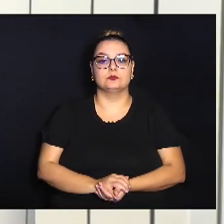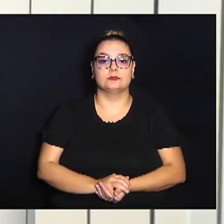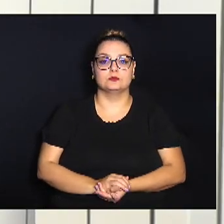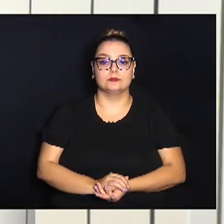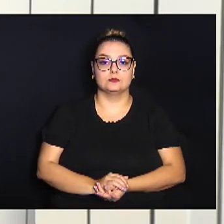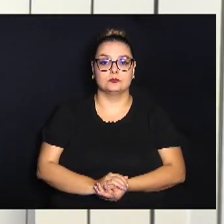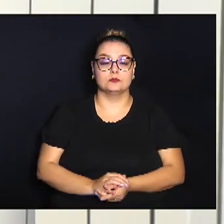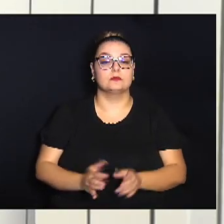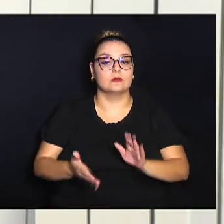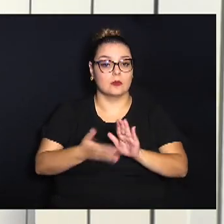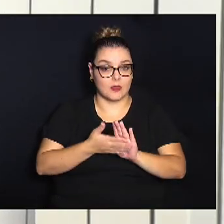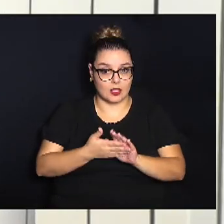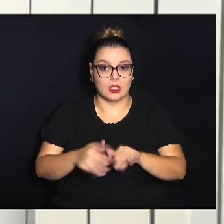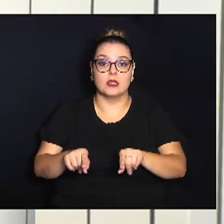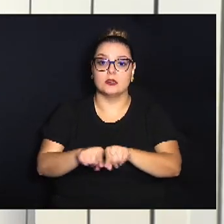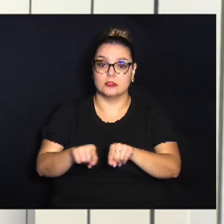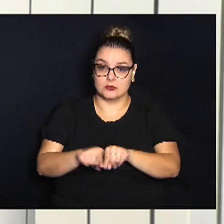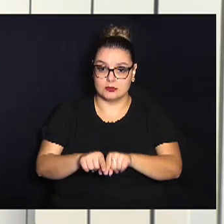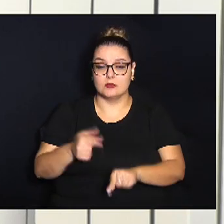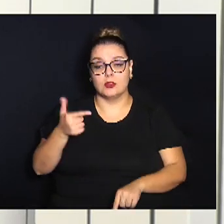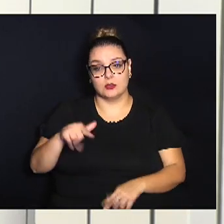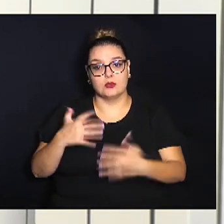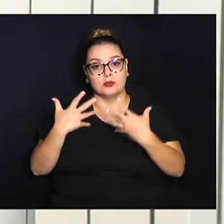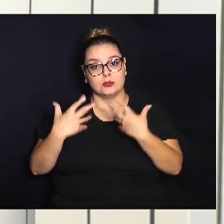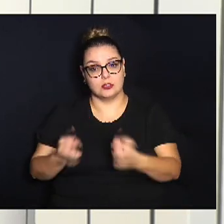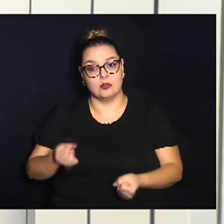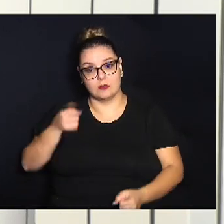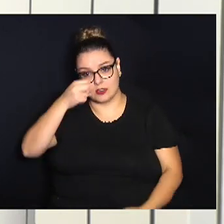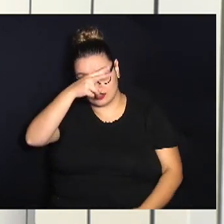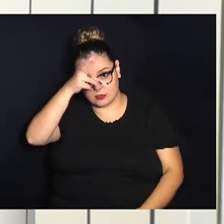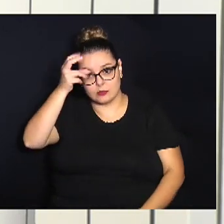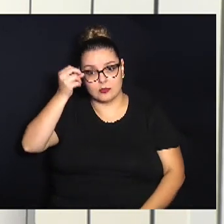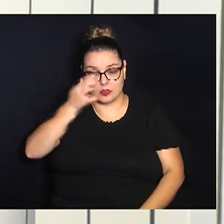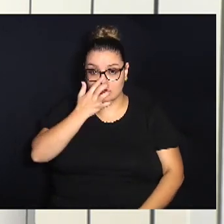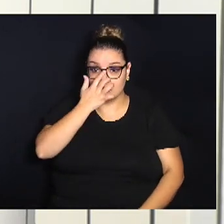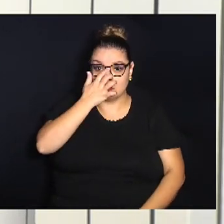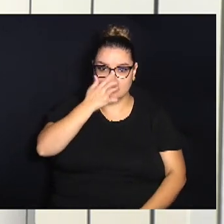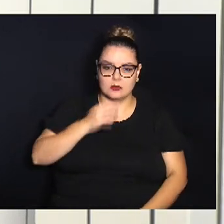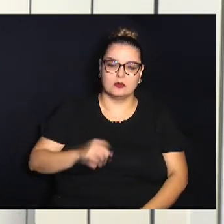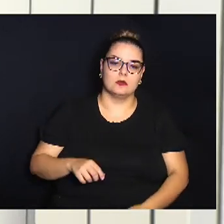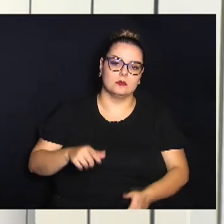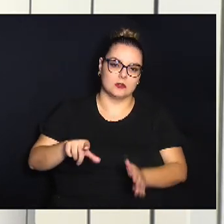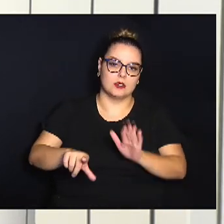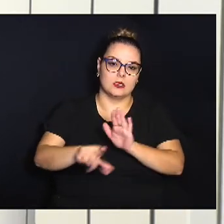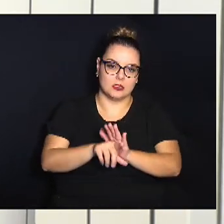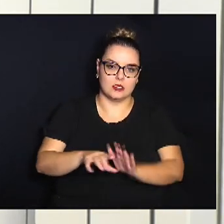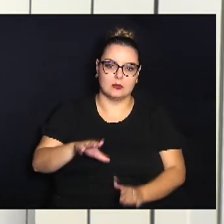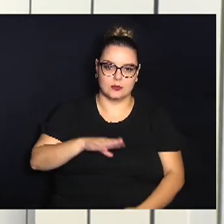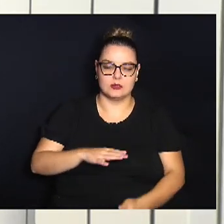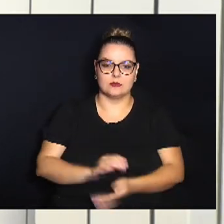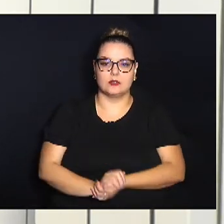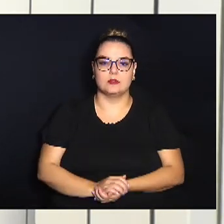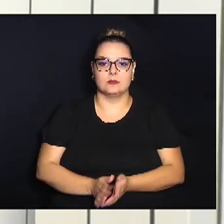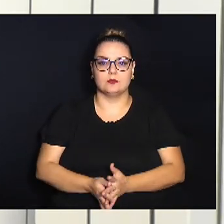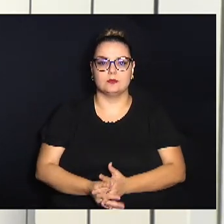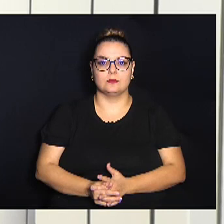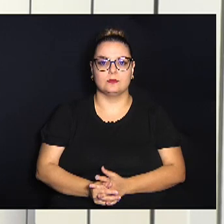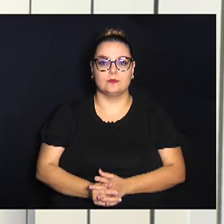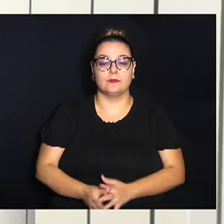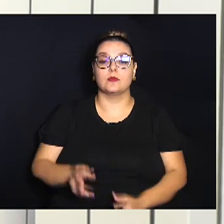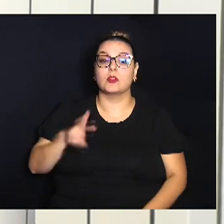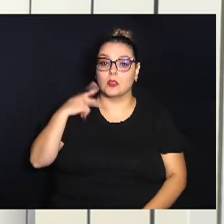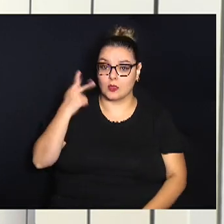Esta proposta também segue para a sanção do prefeito, de modo a se tornar lei municipal. Olha só, os